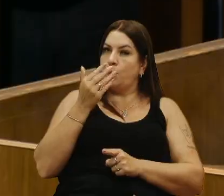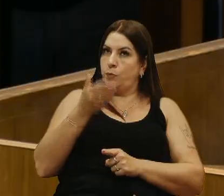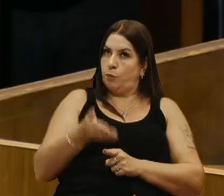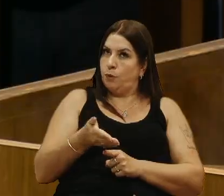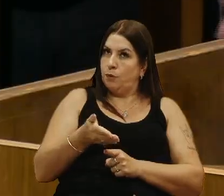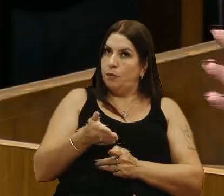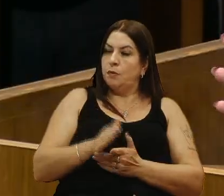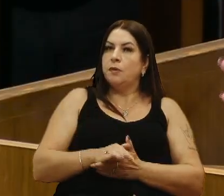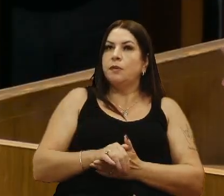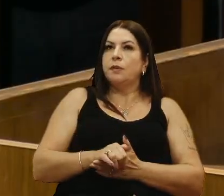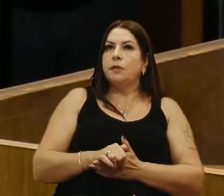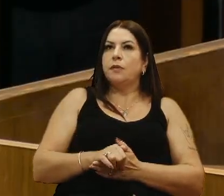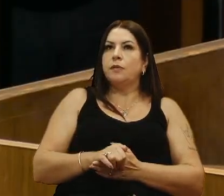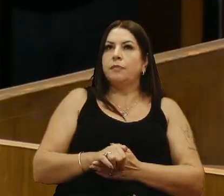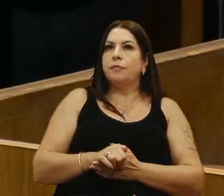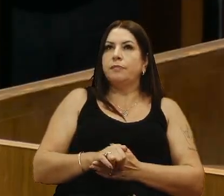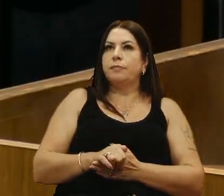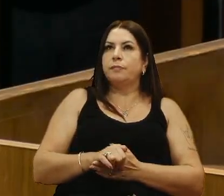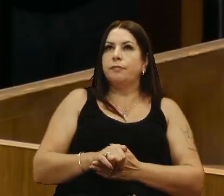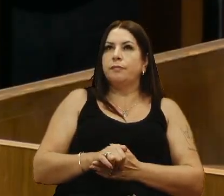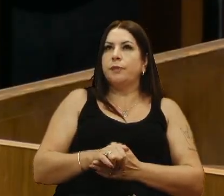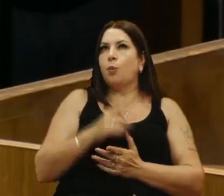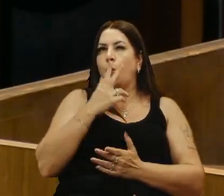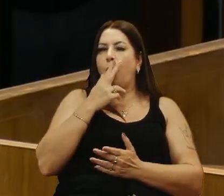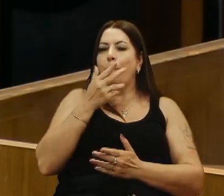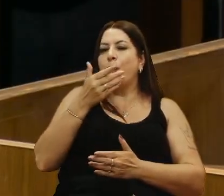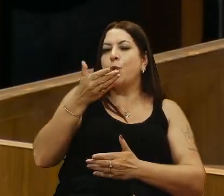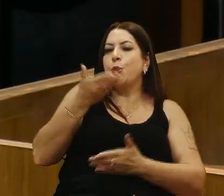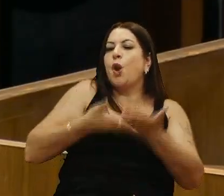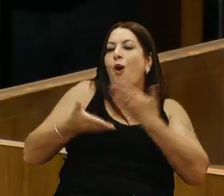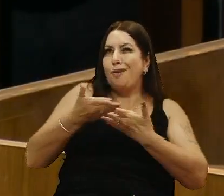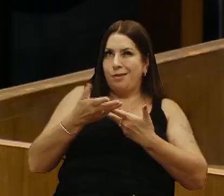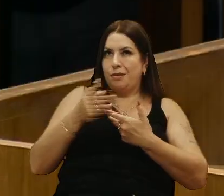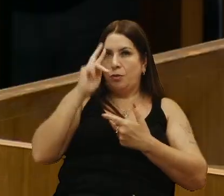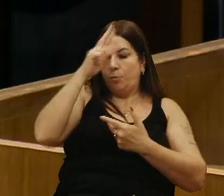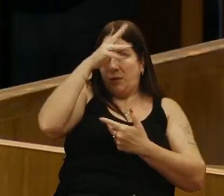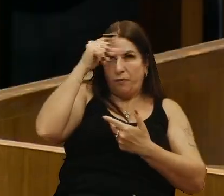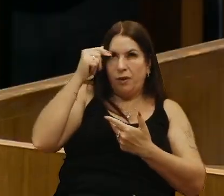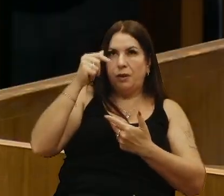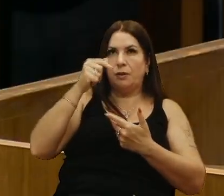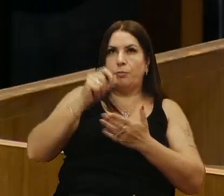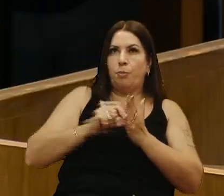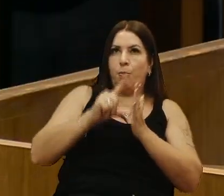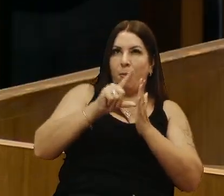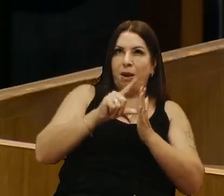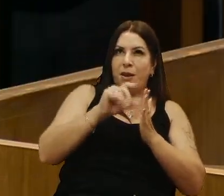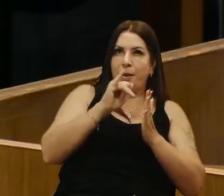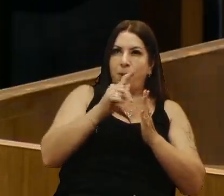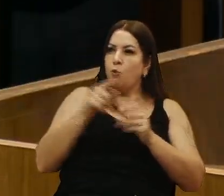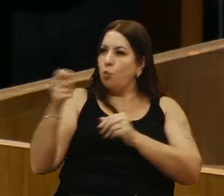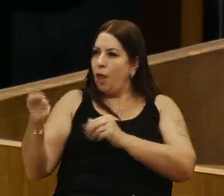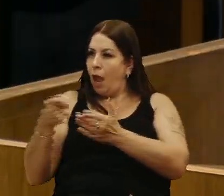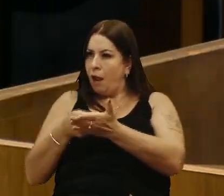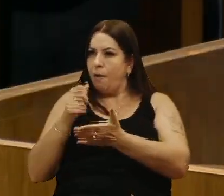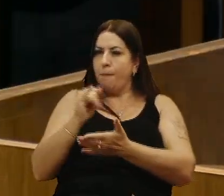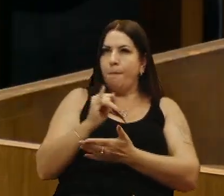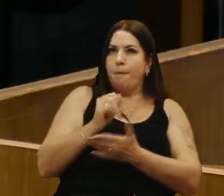Alimentação virar uma moeda de troca com o prefeito pela questão de aumentar o IPTU é